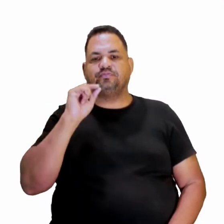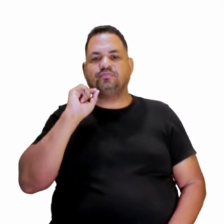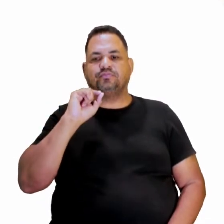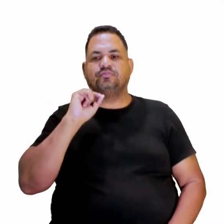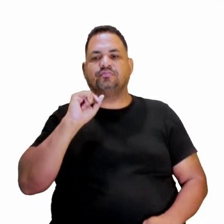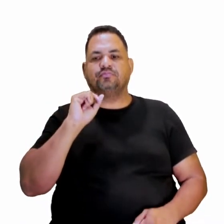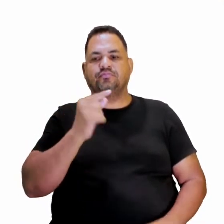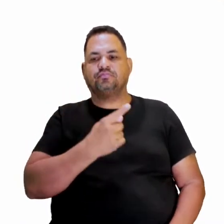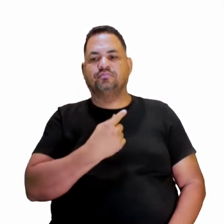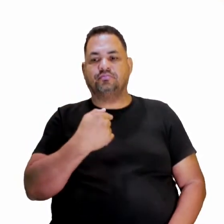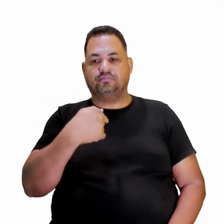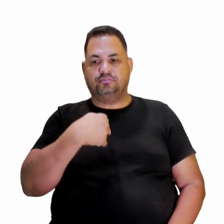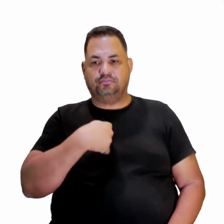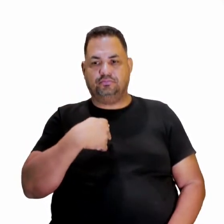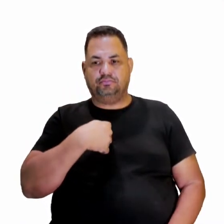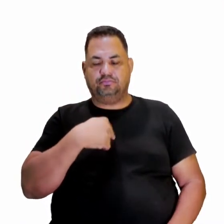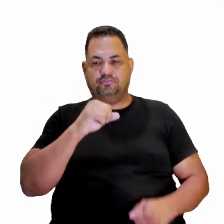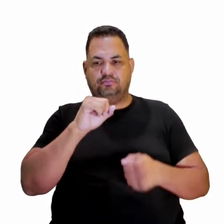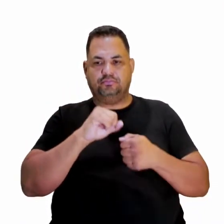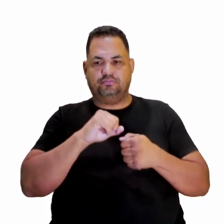eu fiz